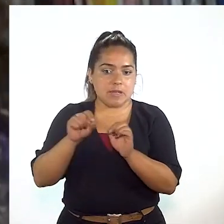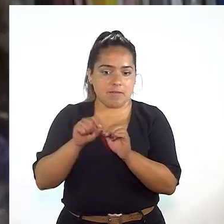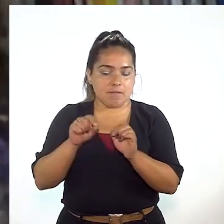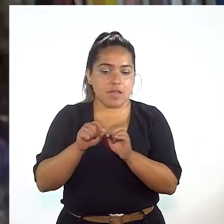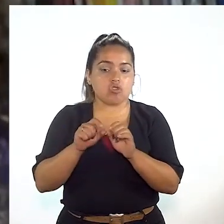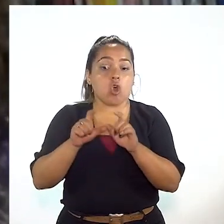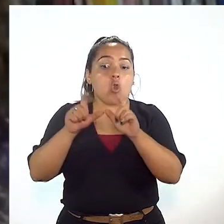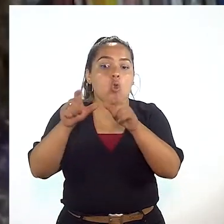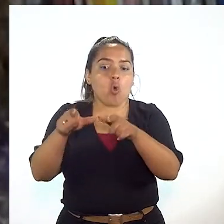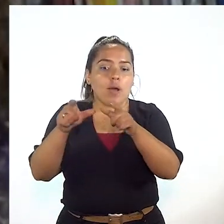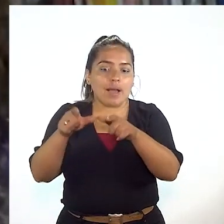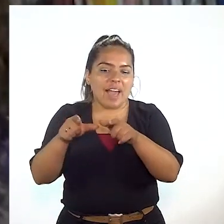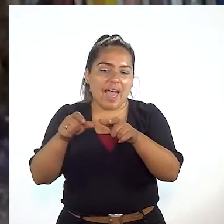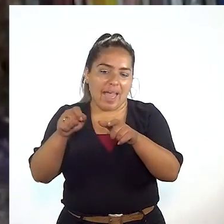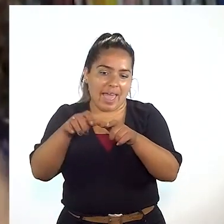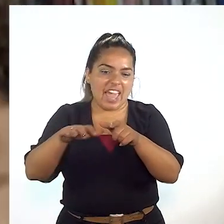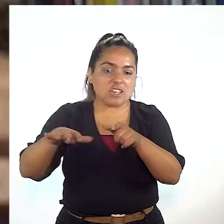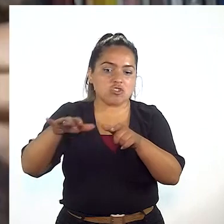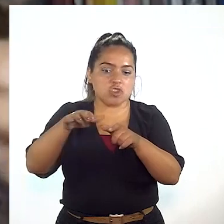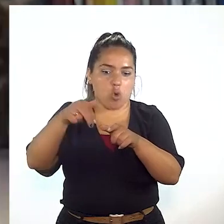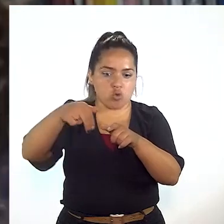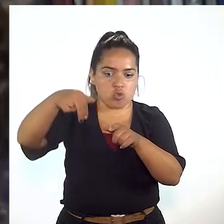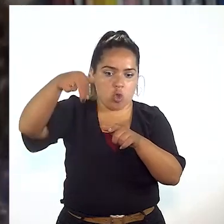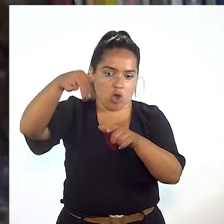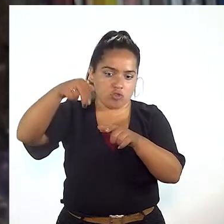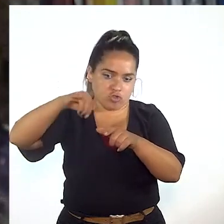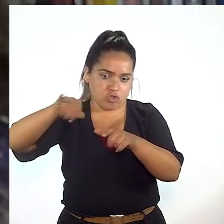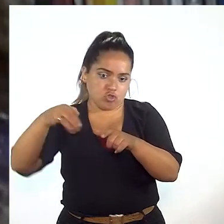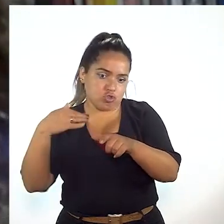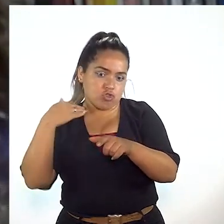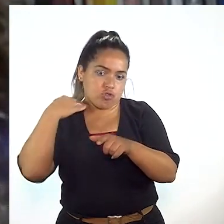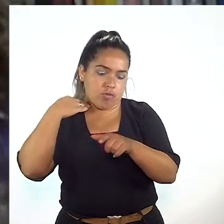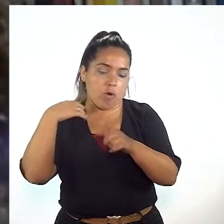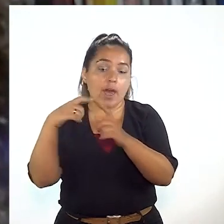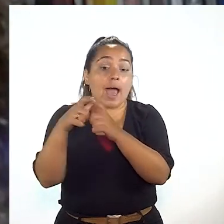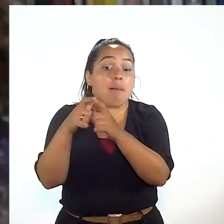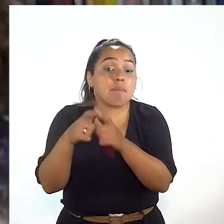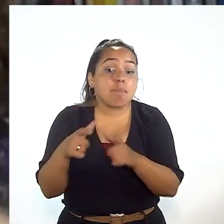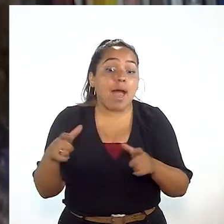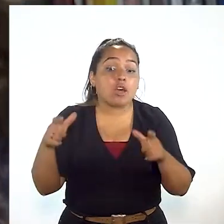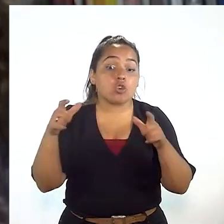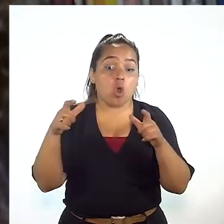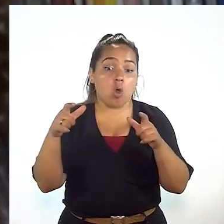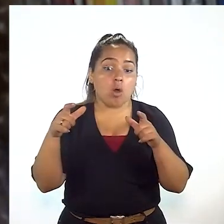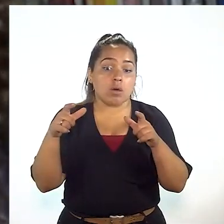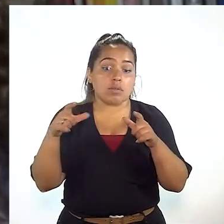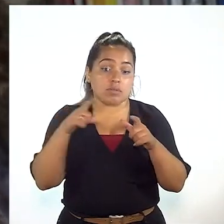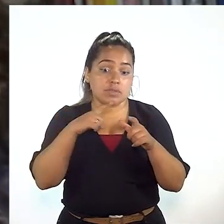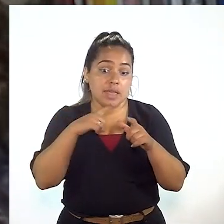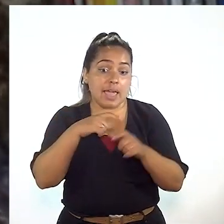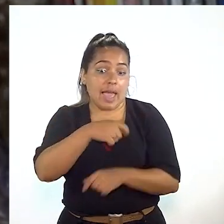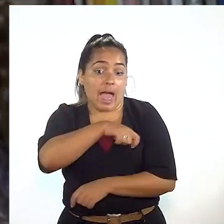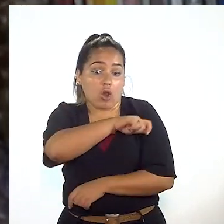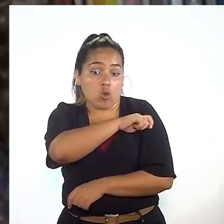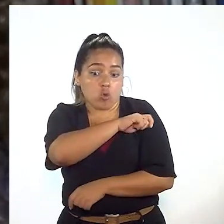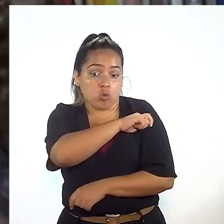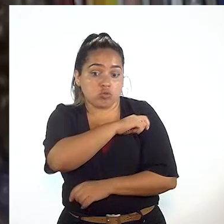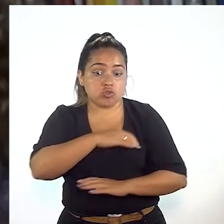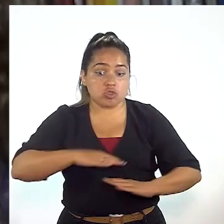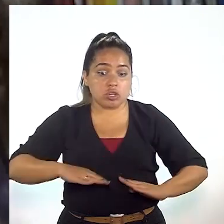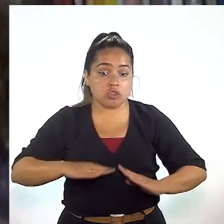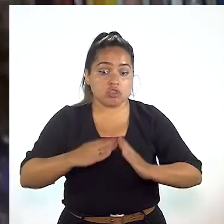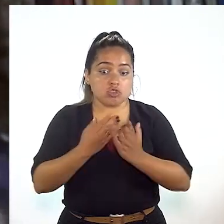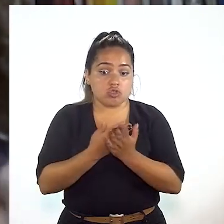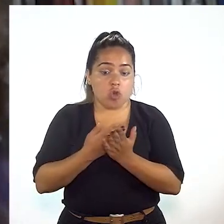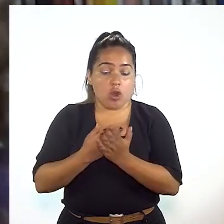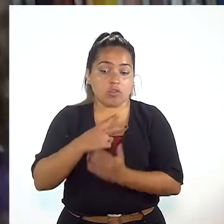aqui no pesquisa que a gente fez, que o pessoal da Zona Norte de Juiz de Fora é o que mais... É a maior parte dos